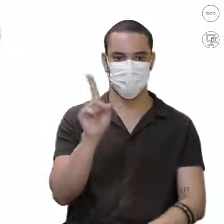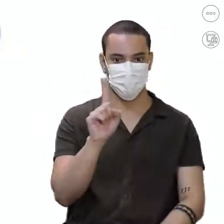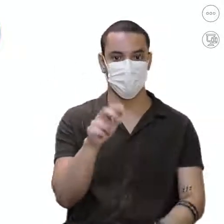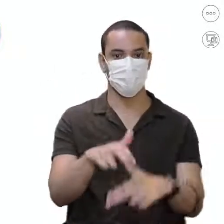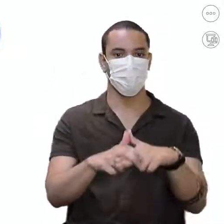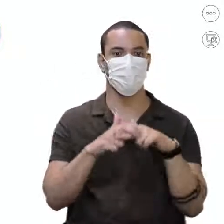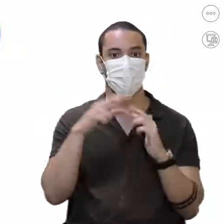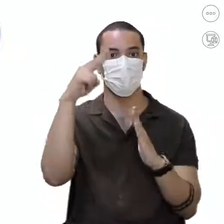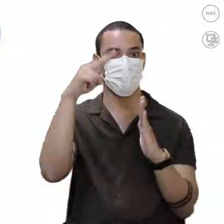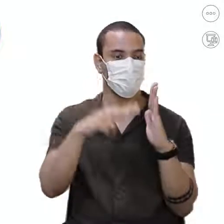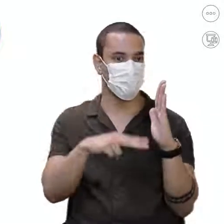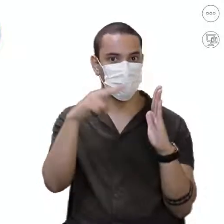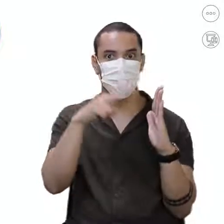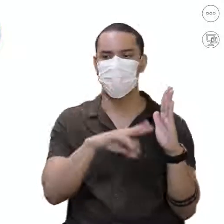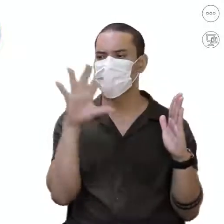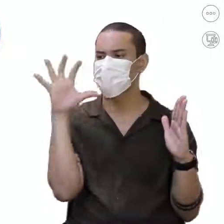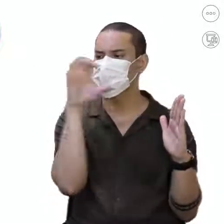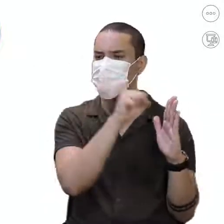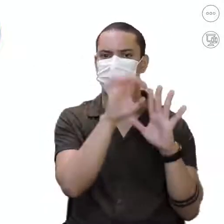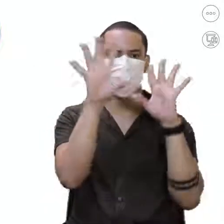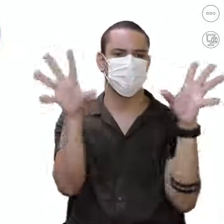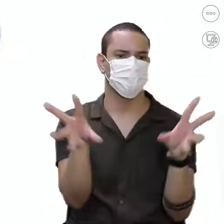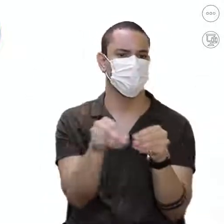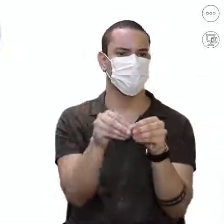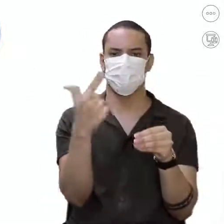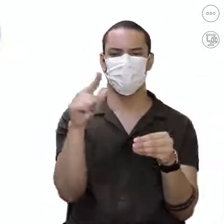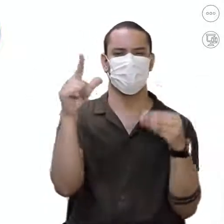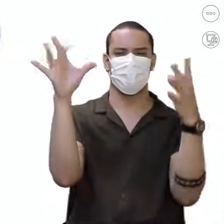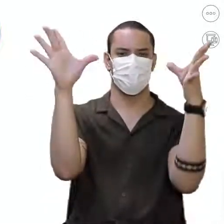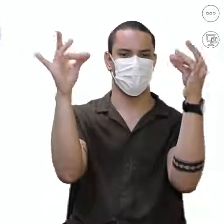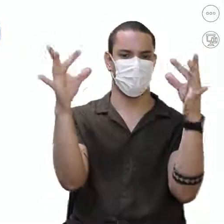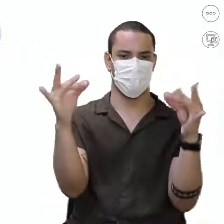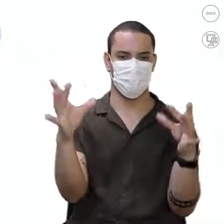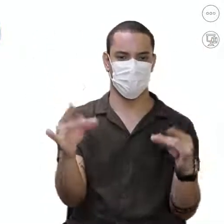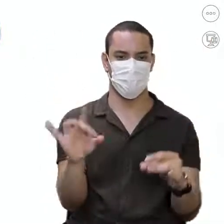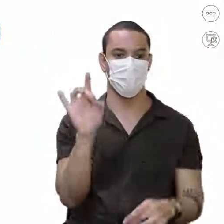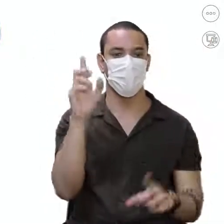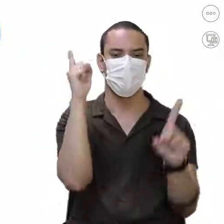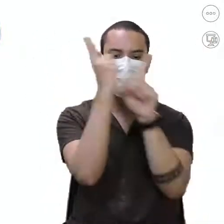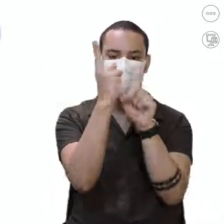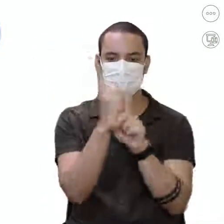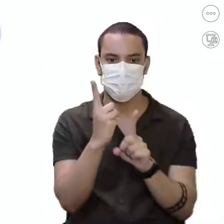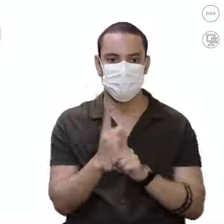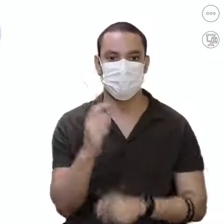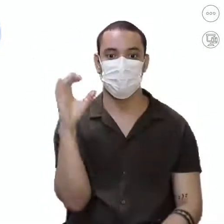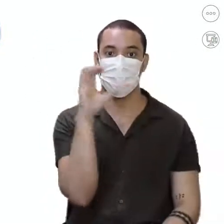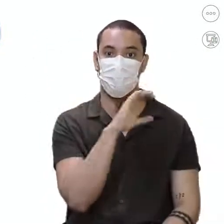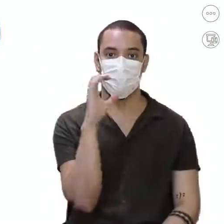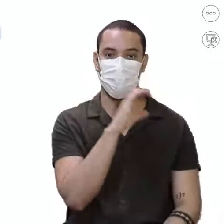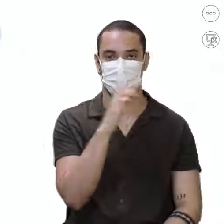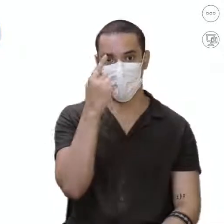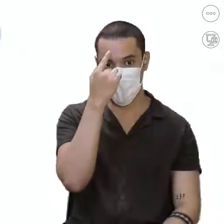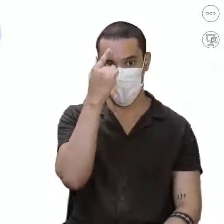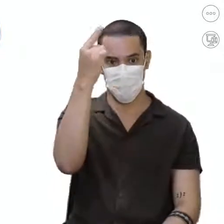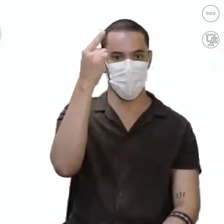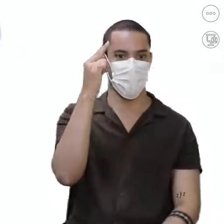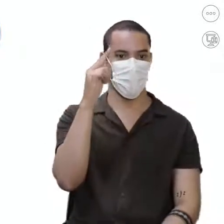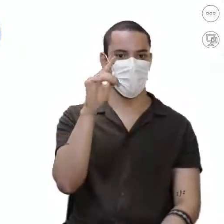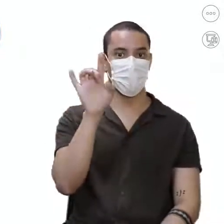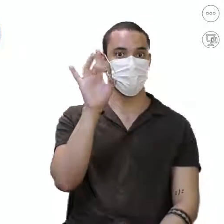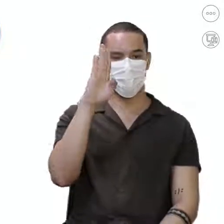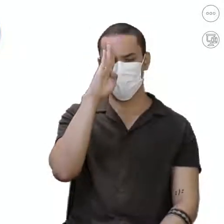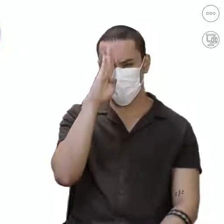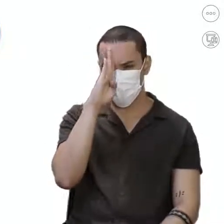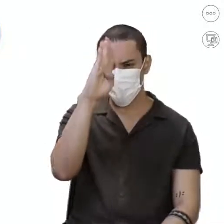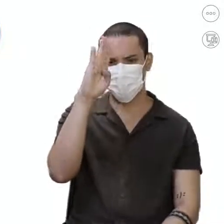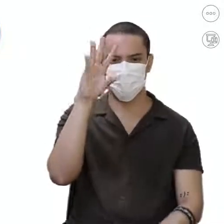uma leitura na qual não se busca detalhes. Ela quer o quê? Se identificar rapidamente a ideia principal